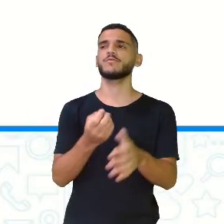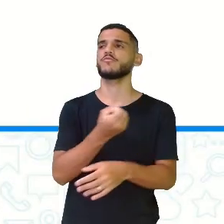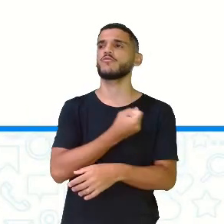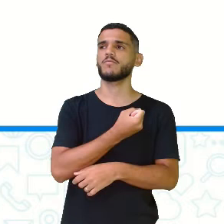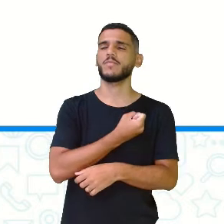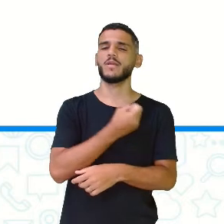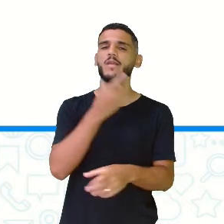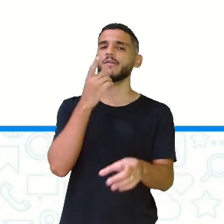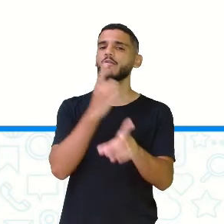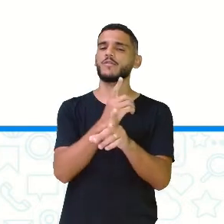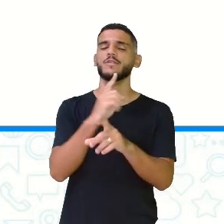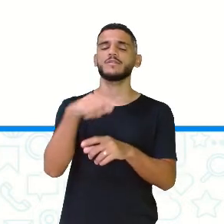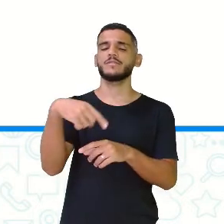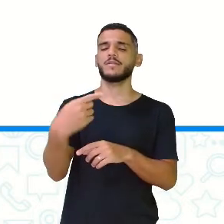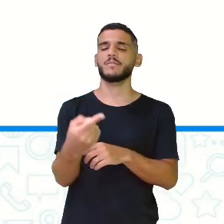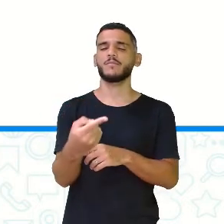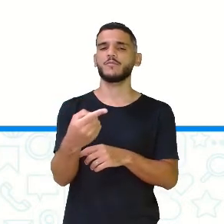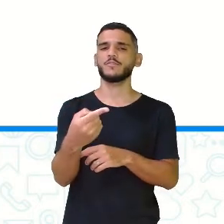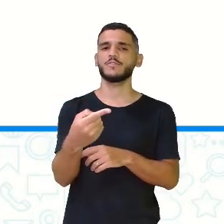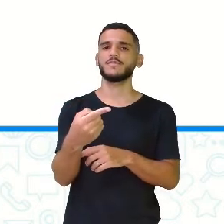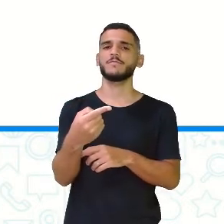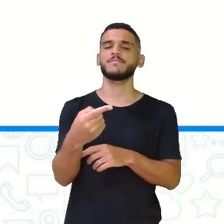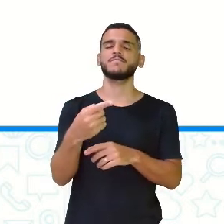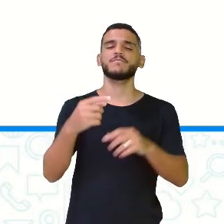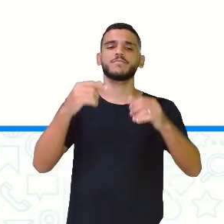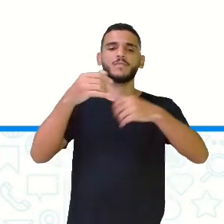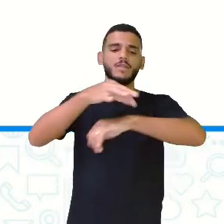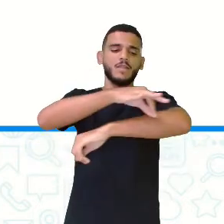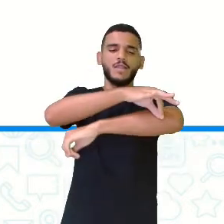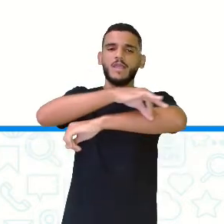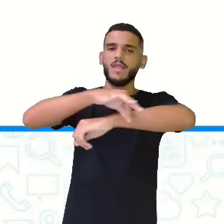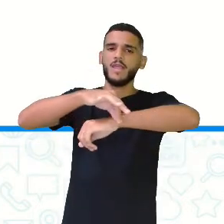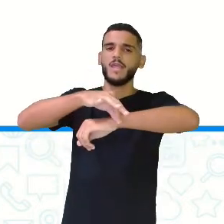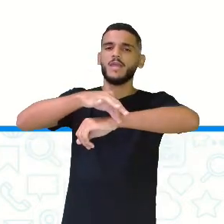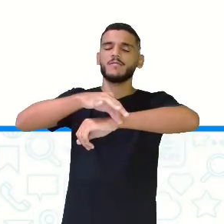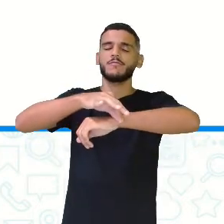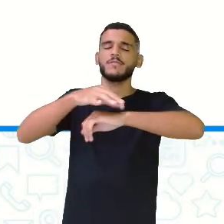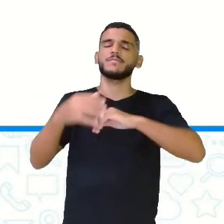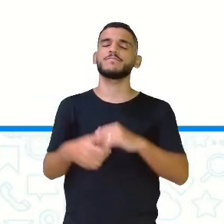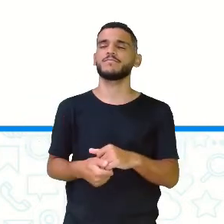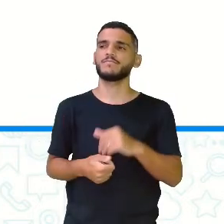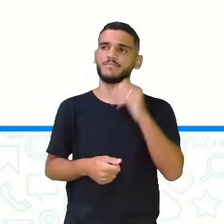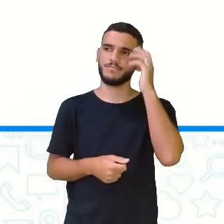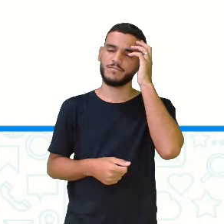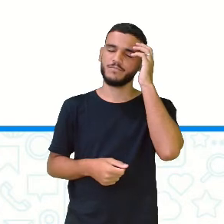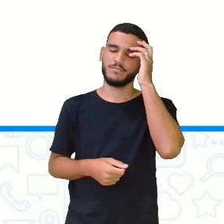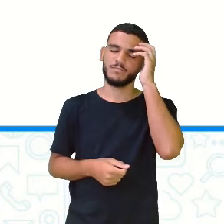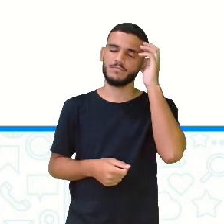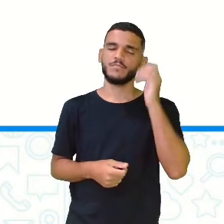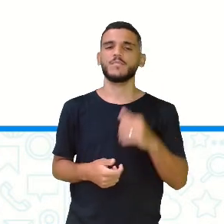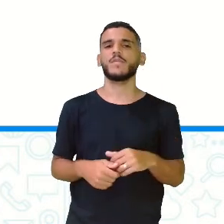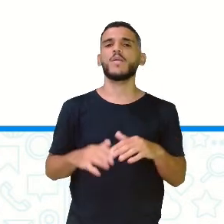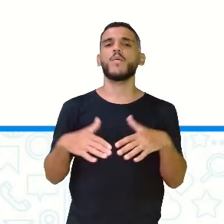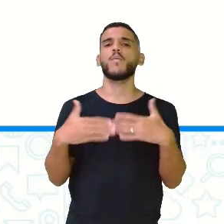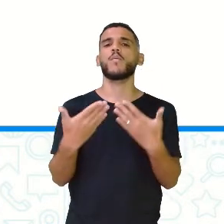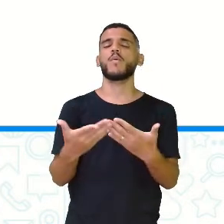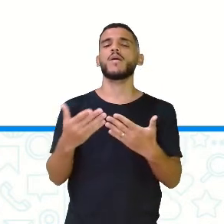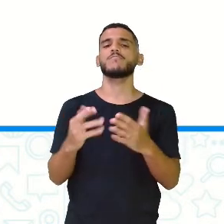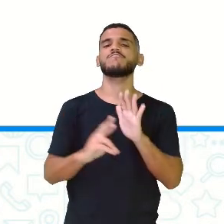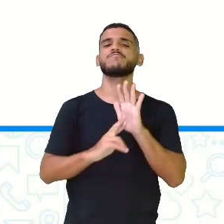reta abaixo? Depois de tudo que eu conversei com você sobre isso, diz para mim que representação numérica eu